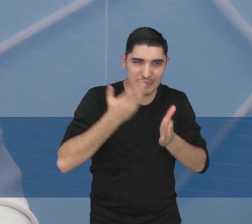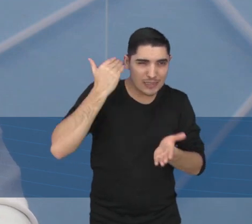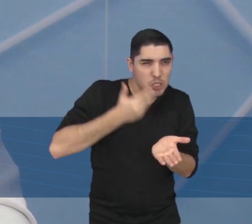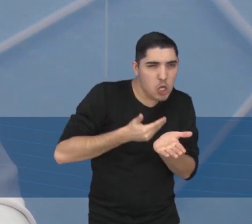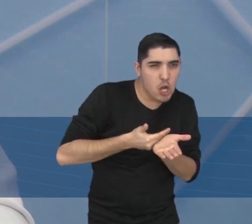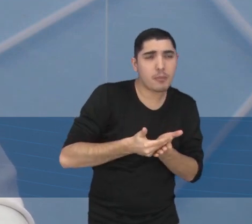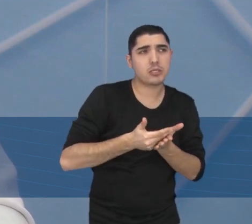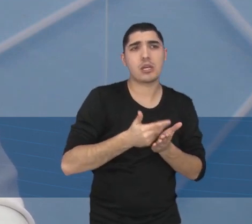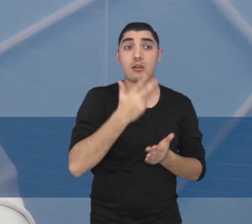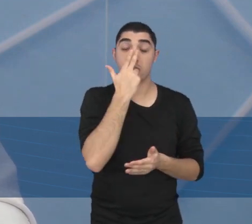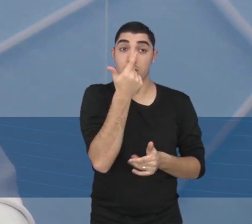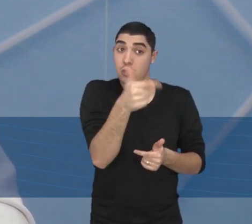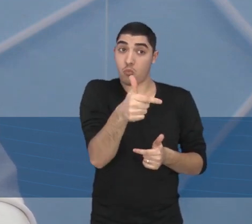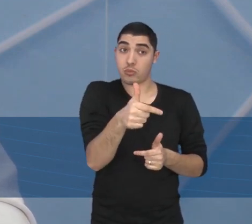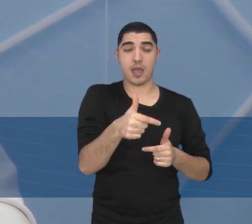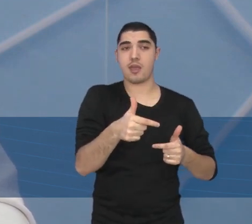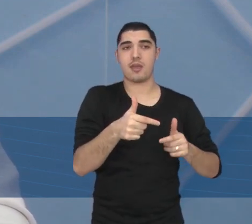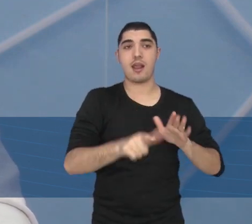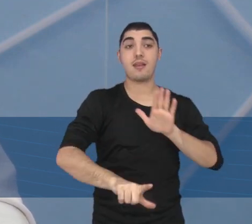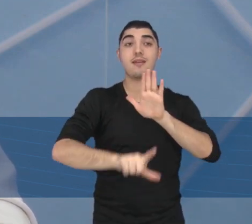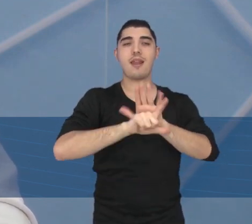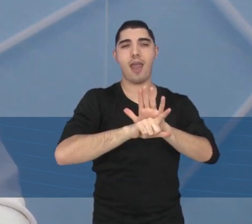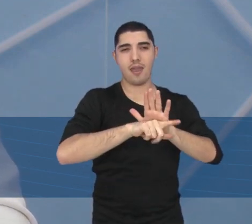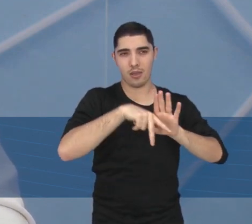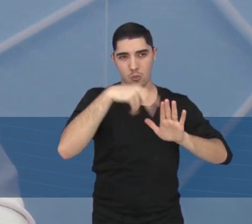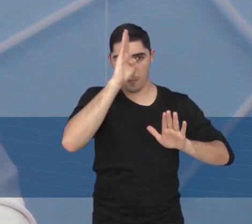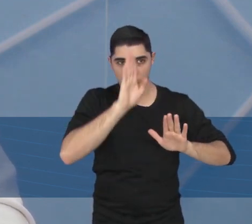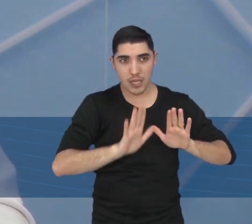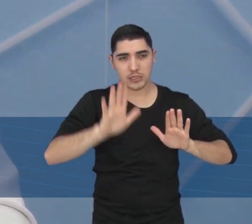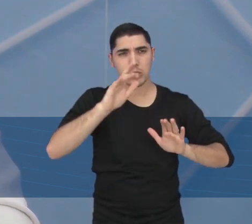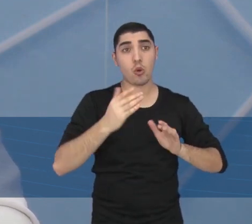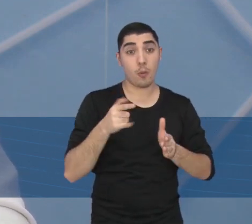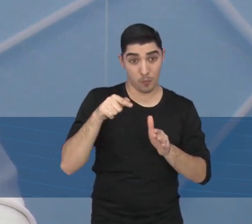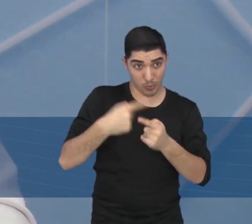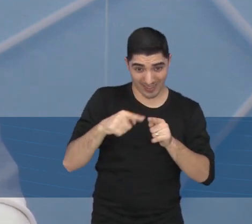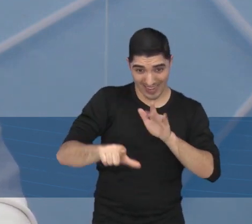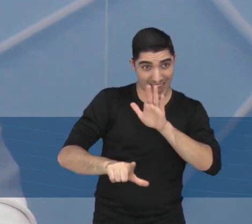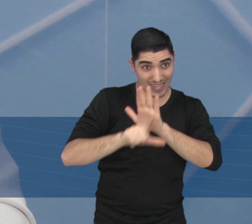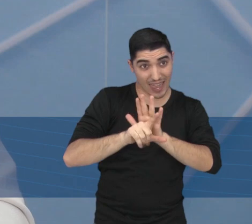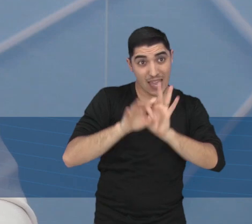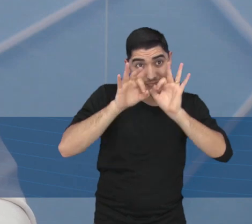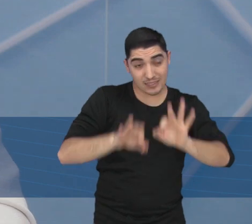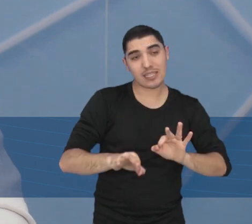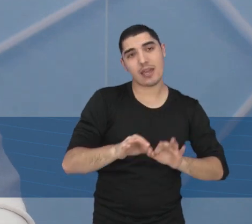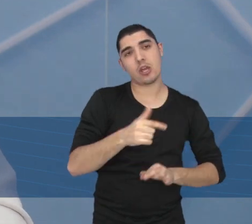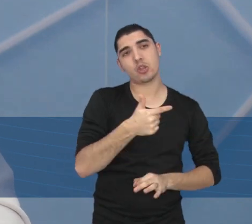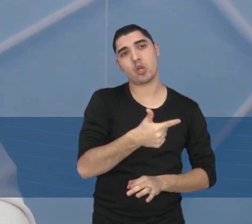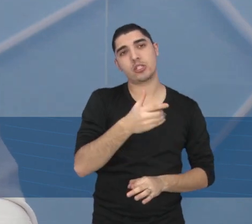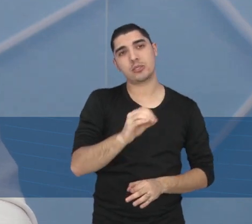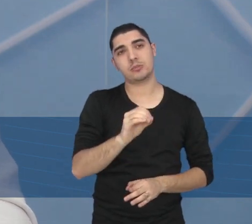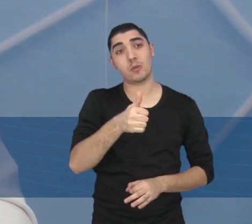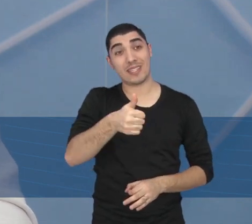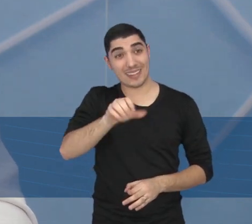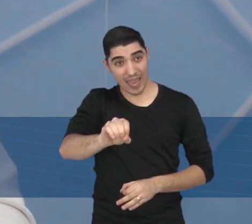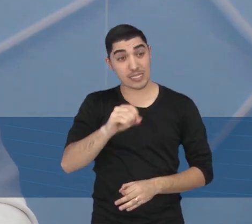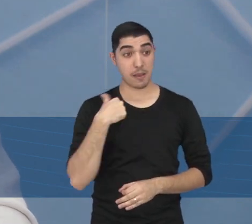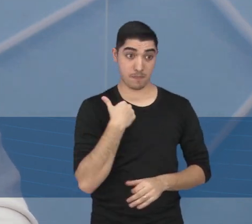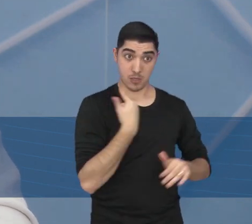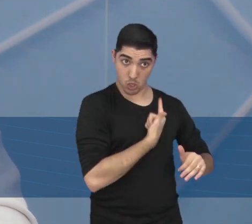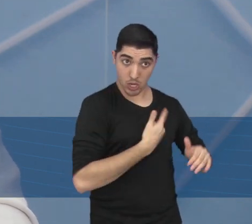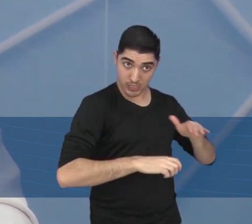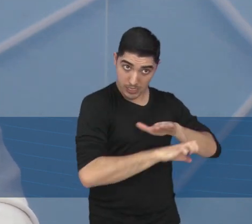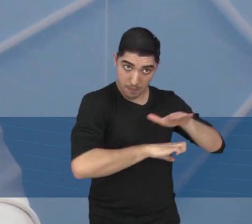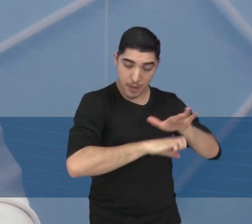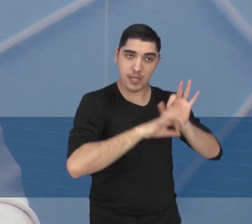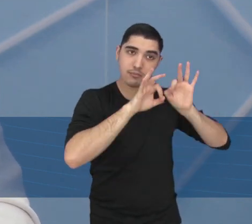antes até da própria Política Nacional de Resíduos Sólidos, a empresa começou lá em 2002, e a lei veio em 2010, a GMC ela já tinha